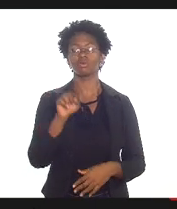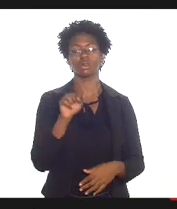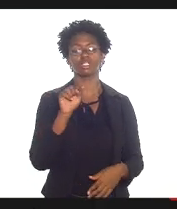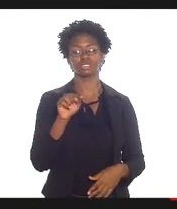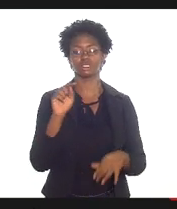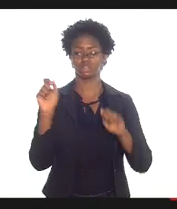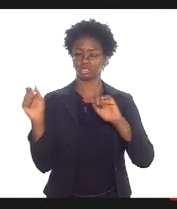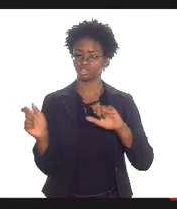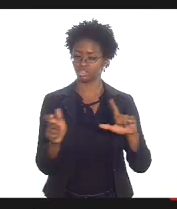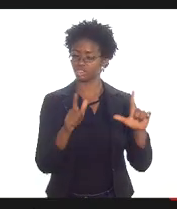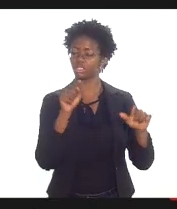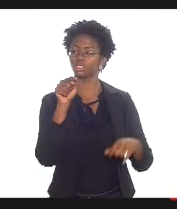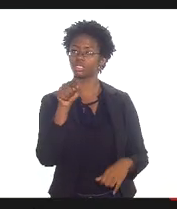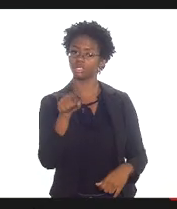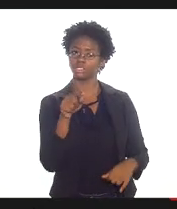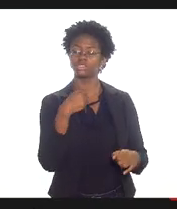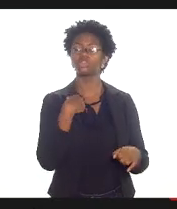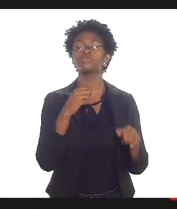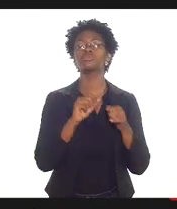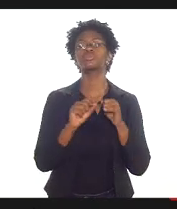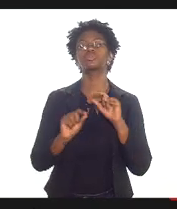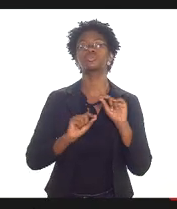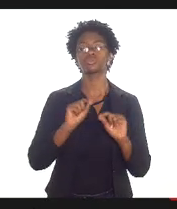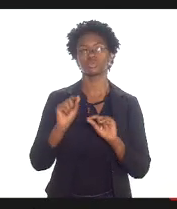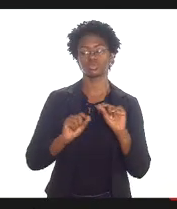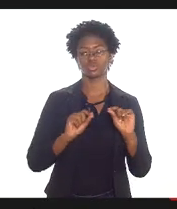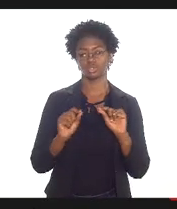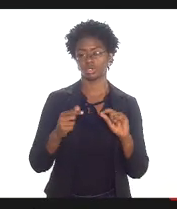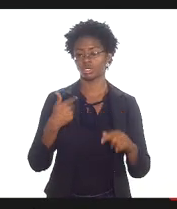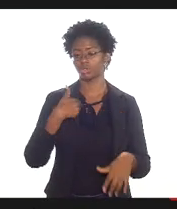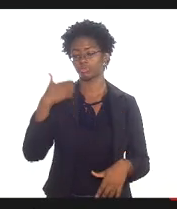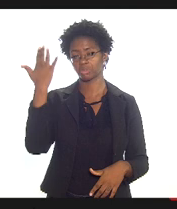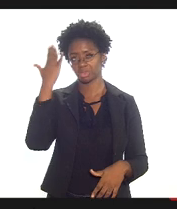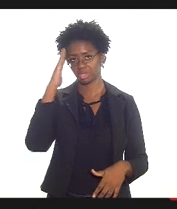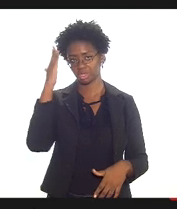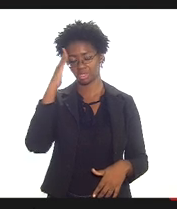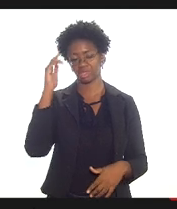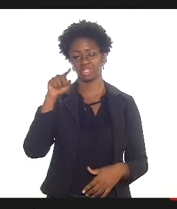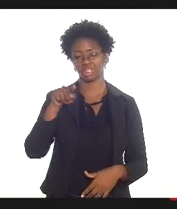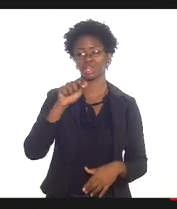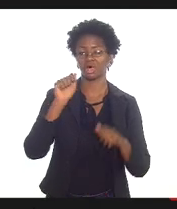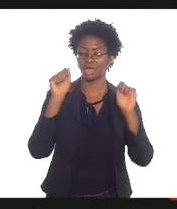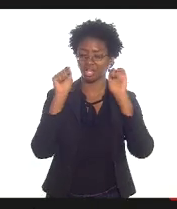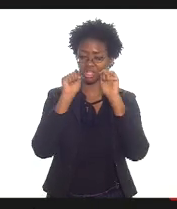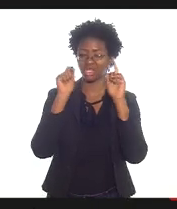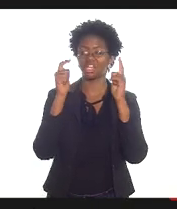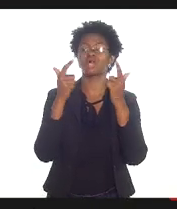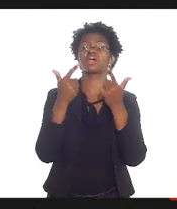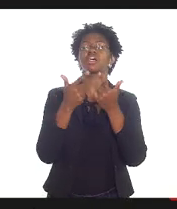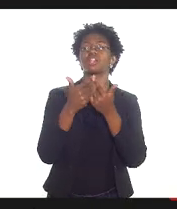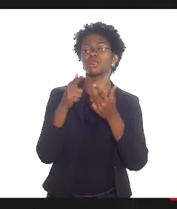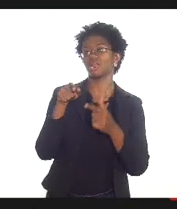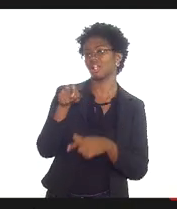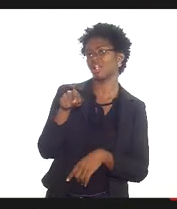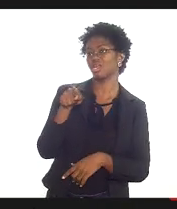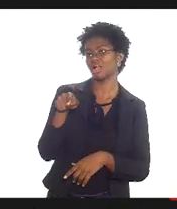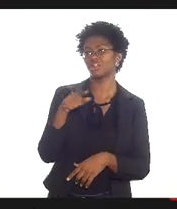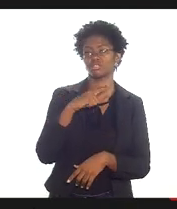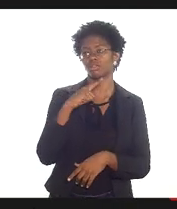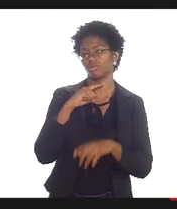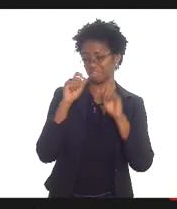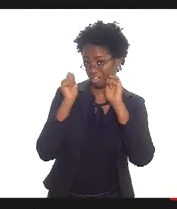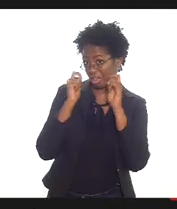nesse slide, eu fiz o seguinte, olha, eu vou considerar que o campo alerge, criei um campo, chamado